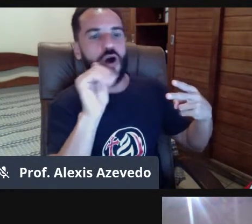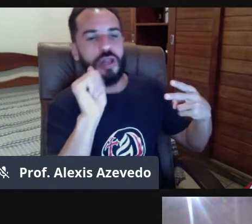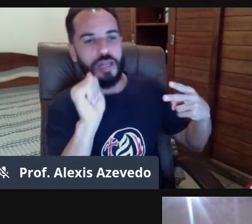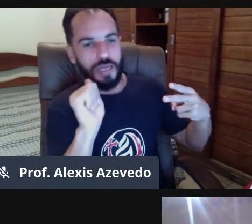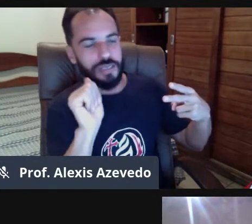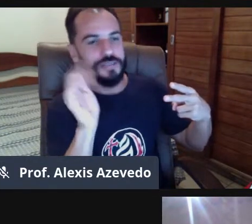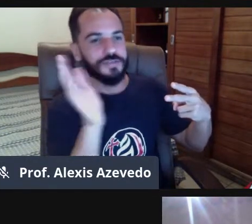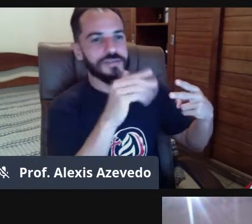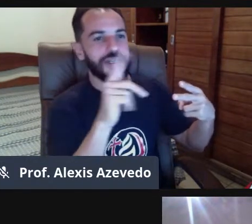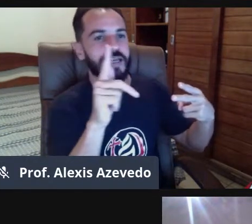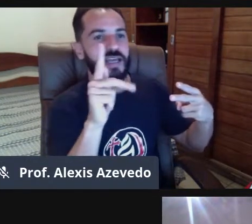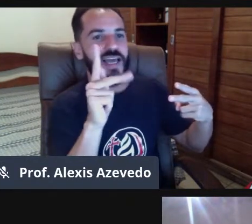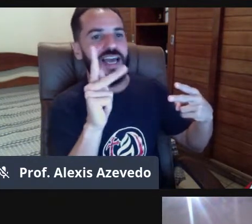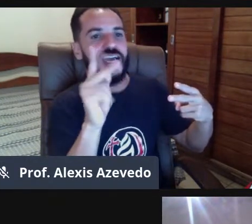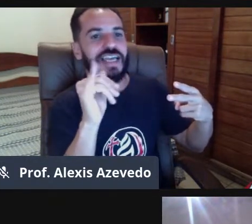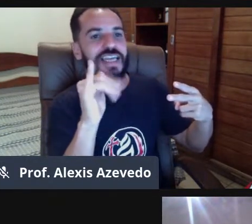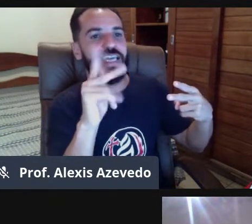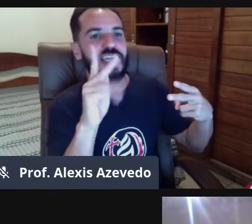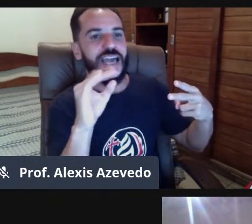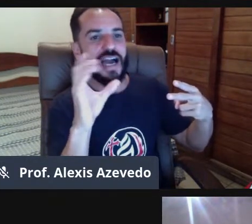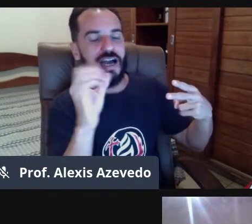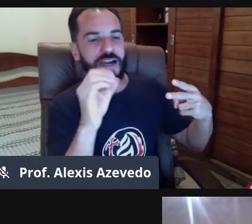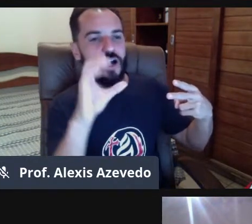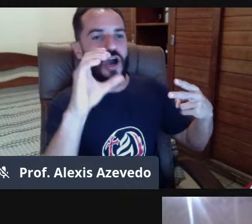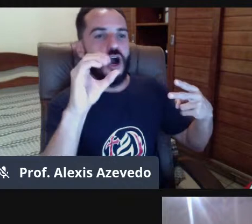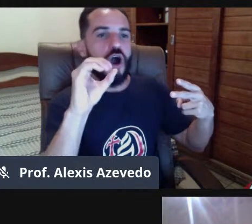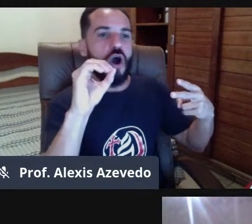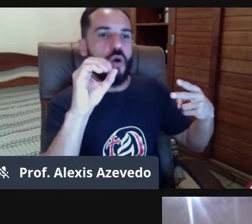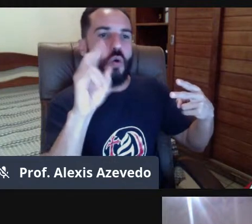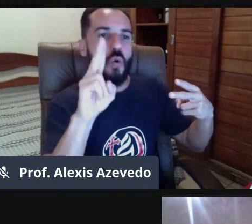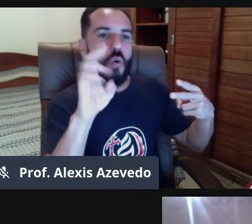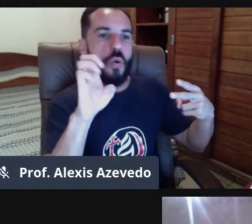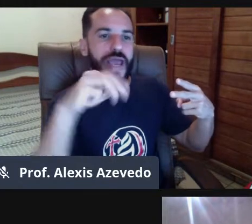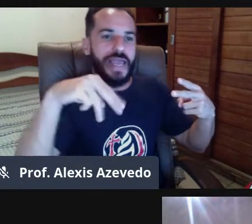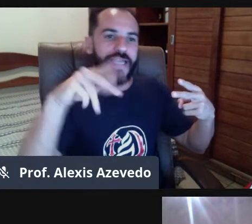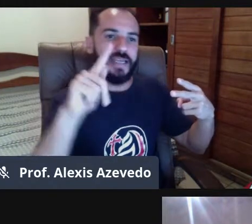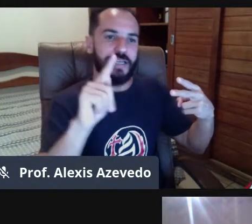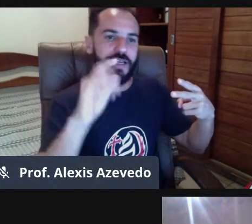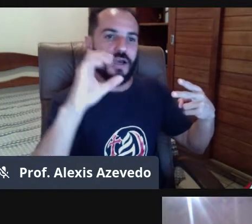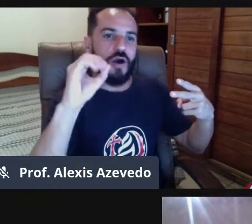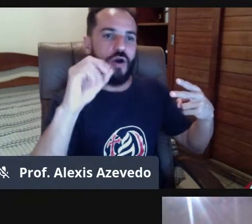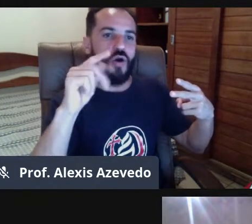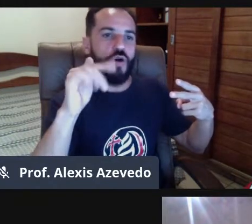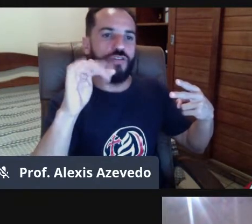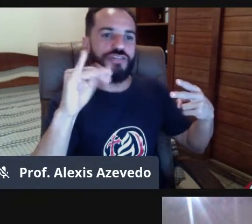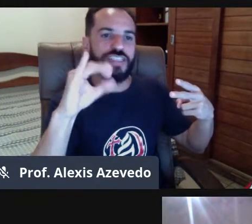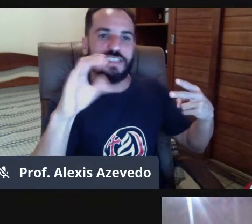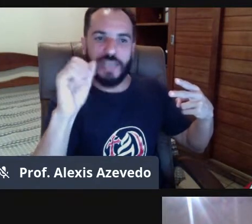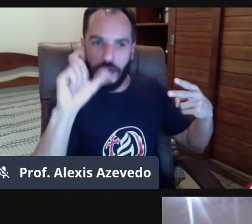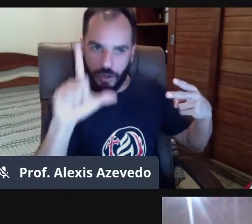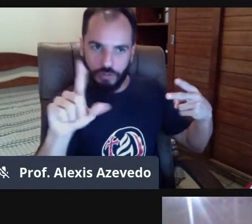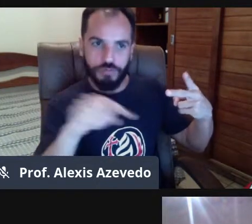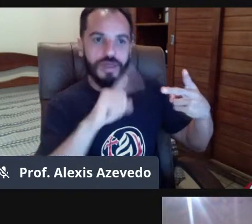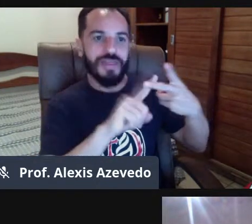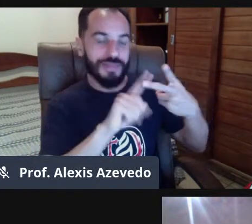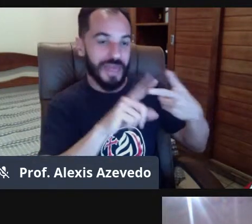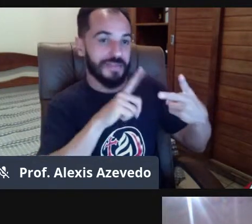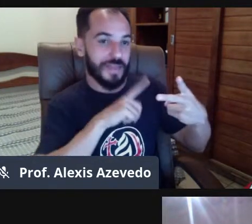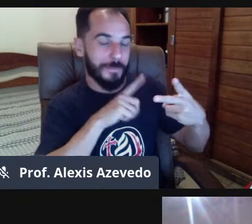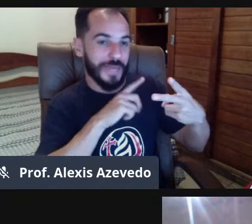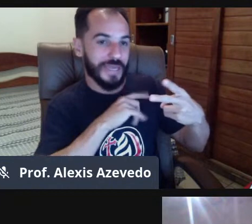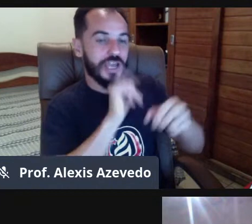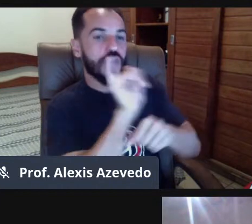sair o próximo diretor, né, no caso, ficará responsável, E em função